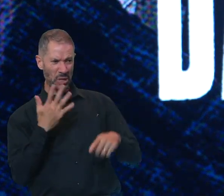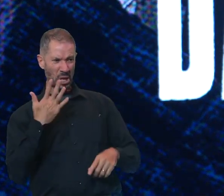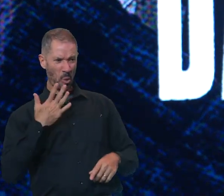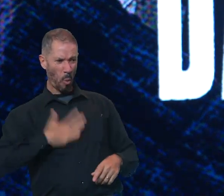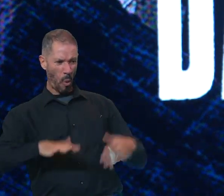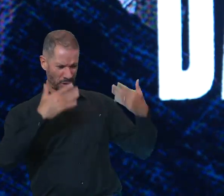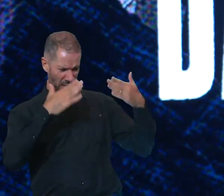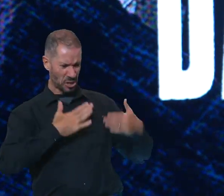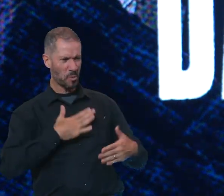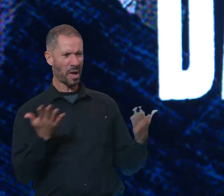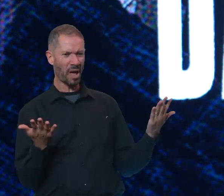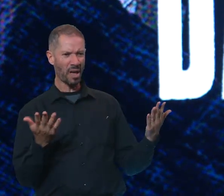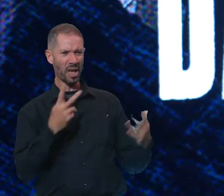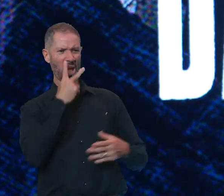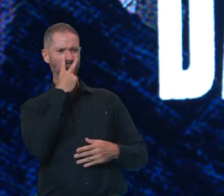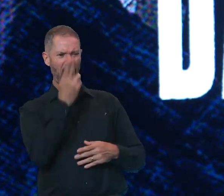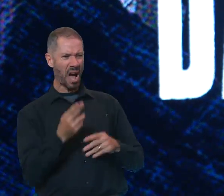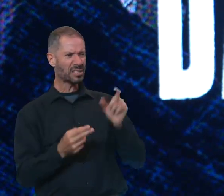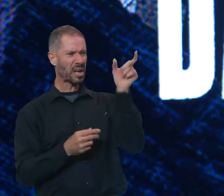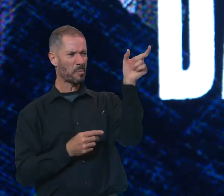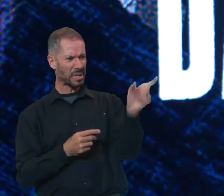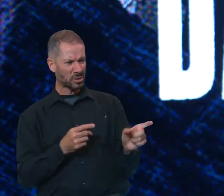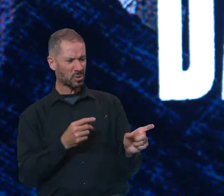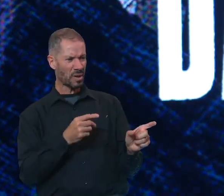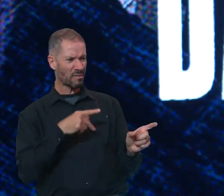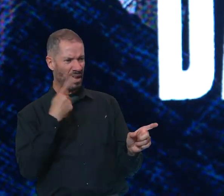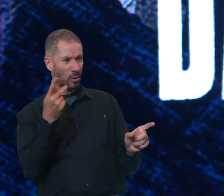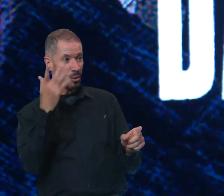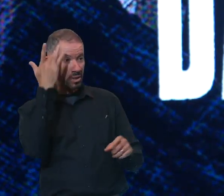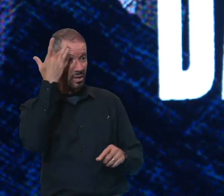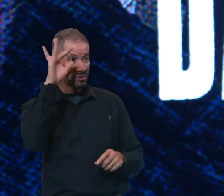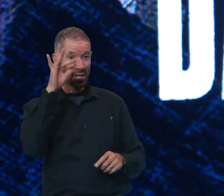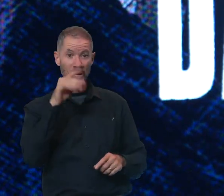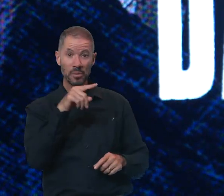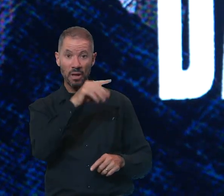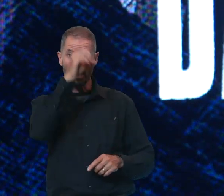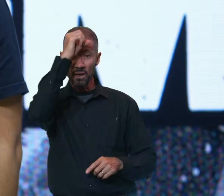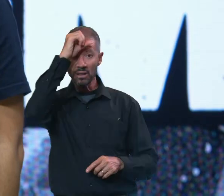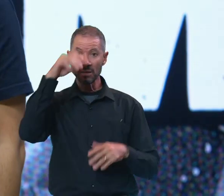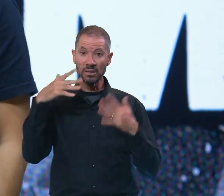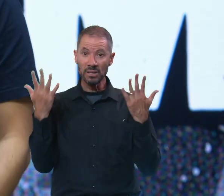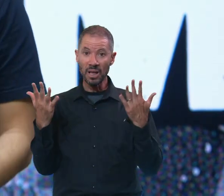você. Porque você acha que aquela pessoa falou alguma coisa, você nem sabe o que ela falou.